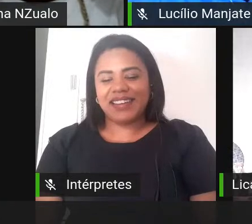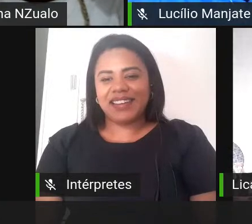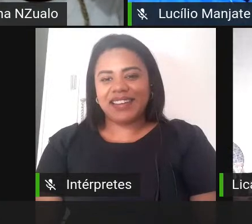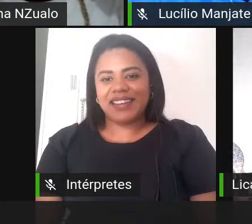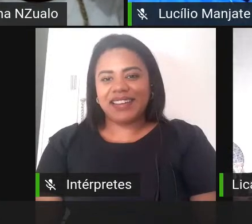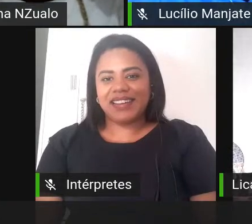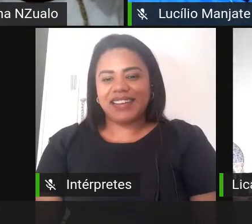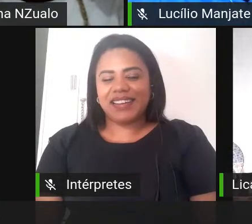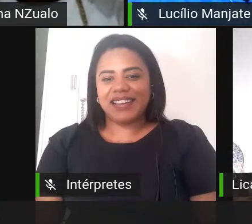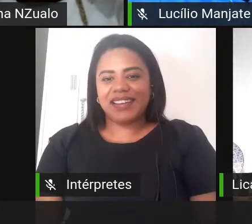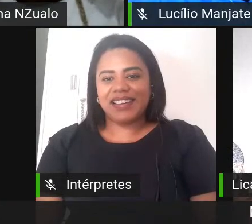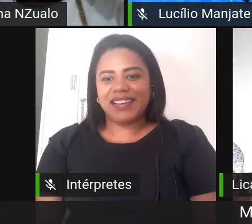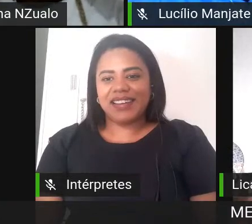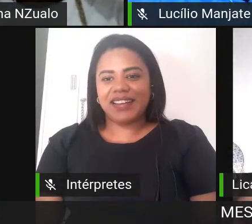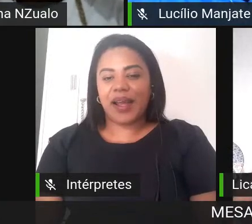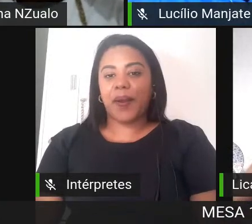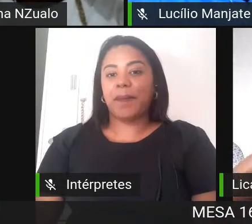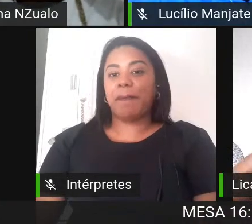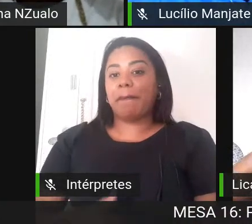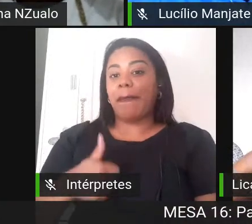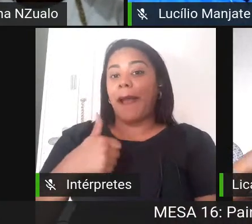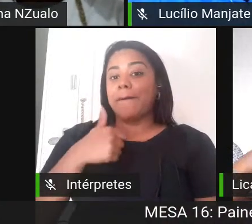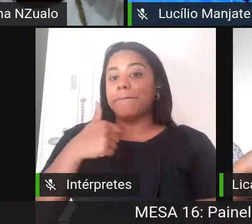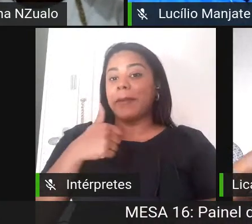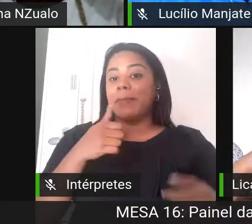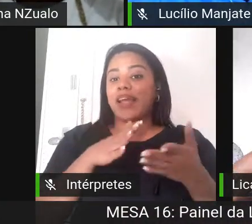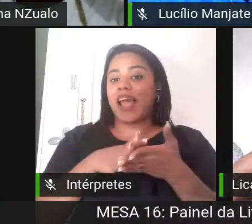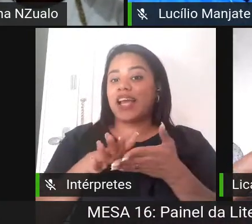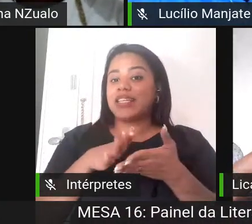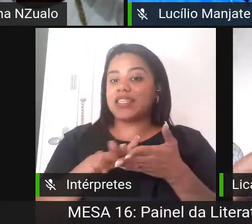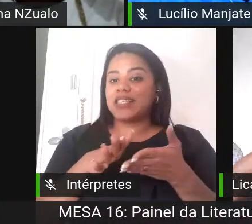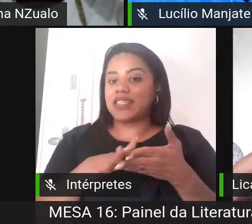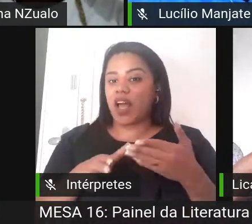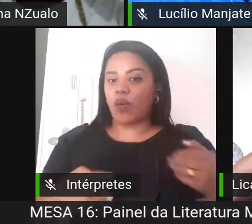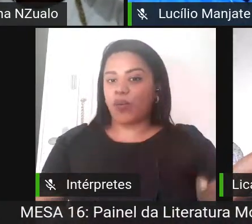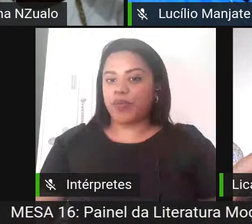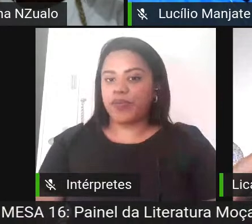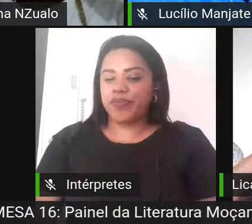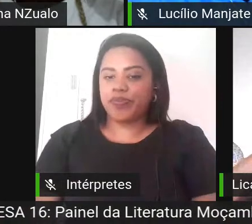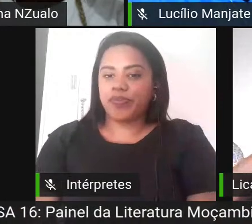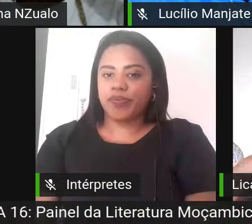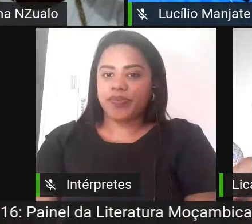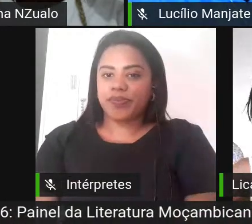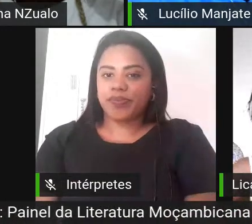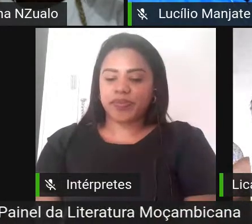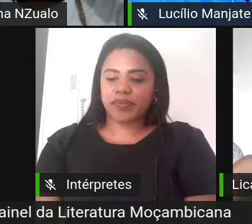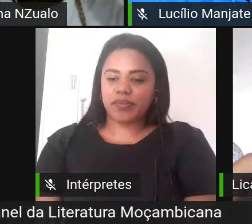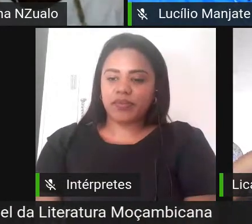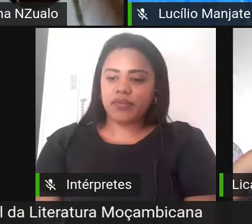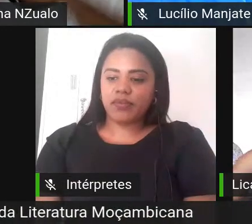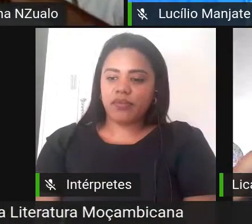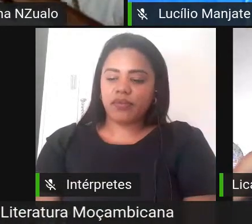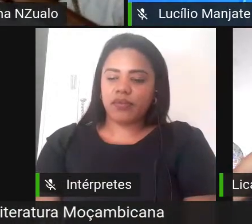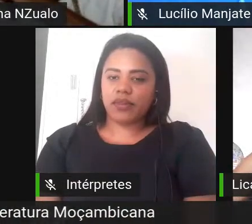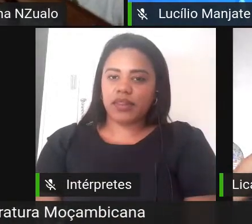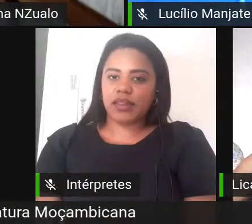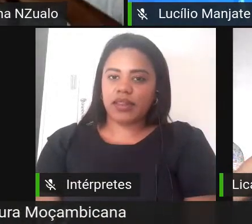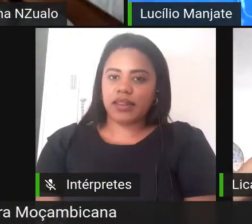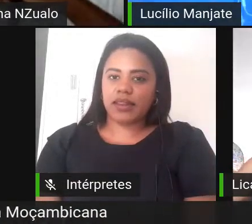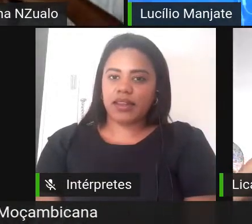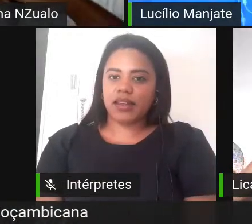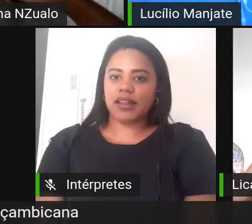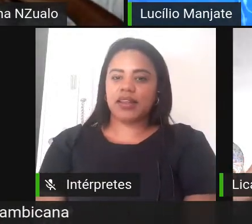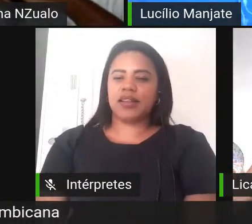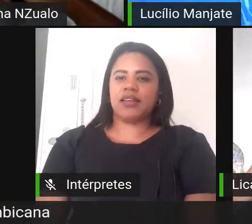Foi publicado na primeira edição aqui na Beira, Notícias da Beira. Exatamente. Muito bem. Lucílio, então terminamos contigo. Temos menos de um